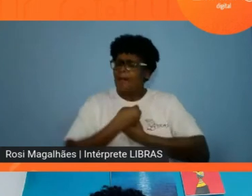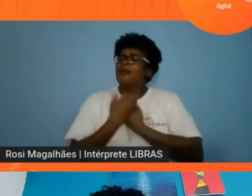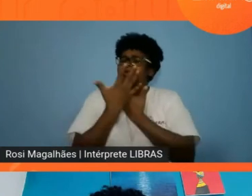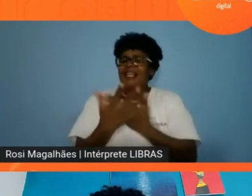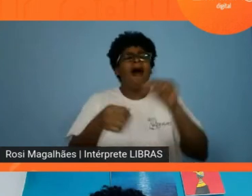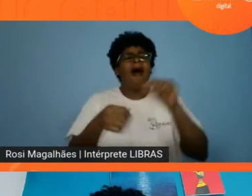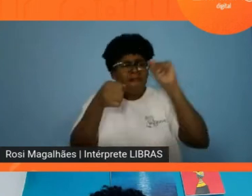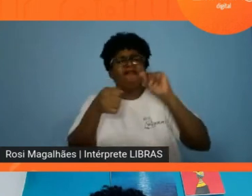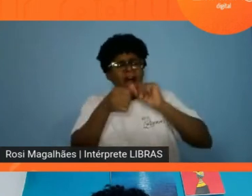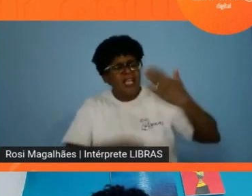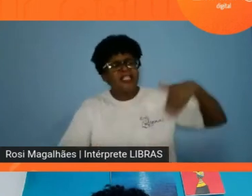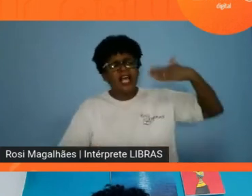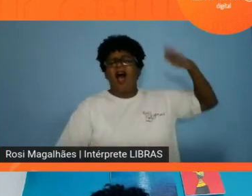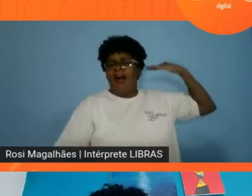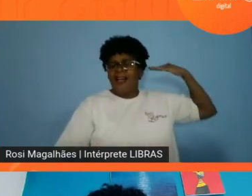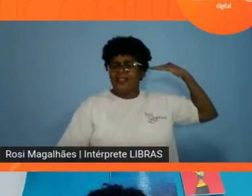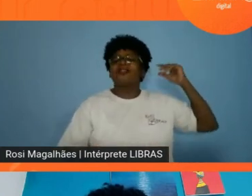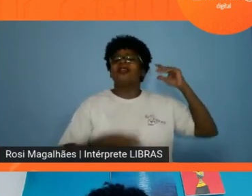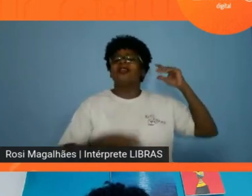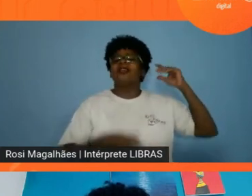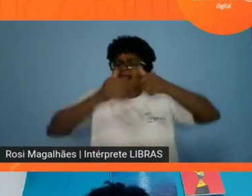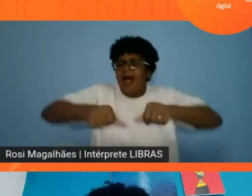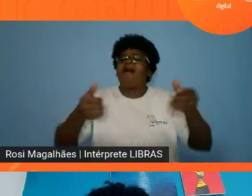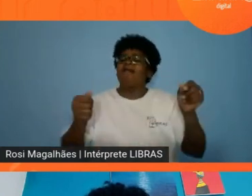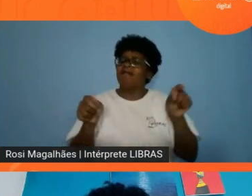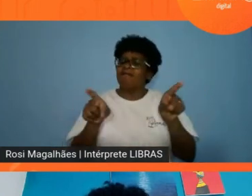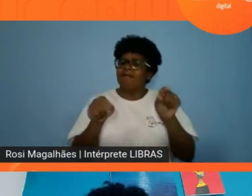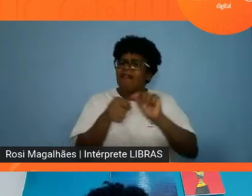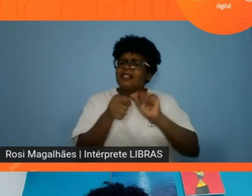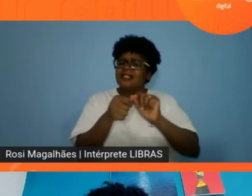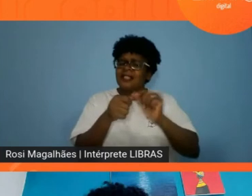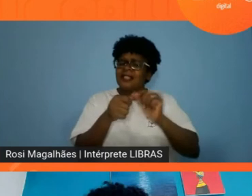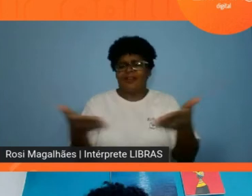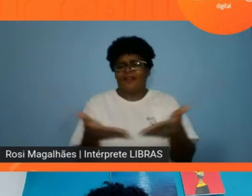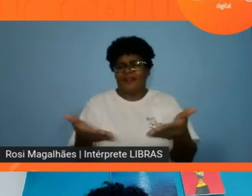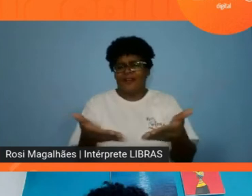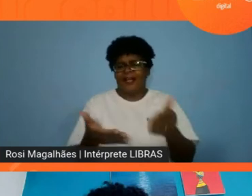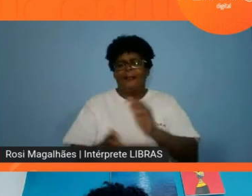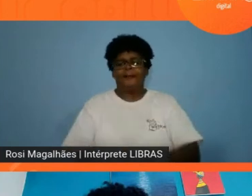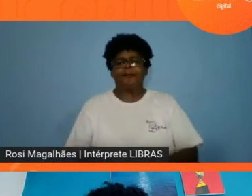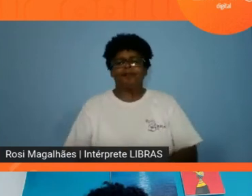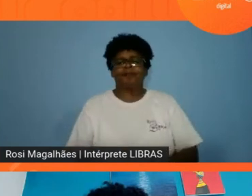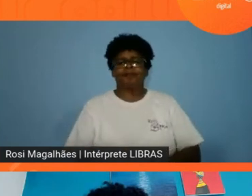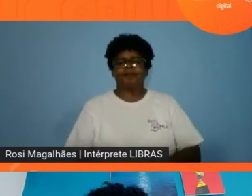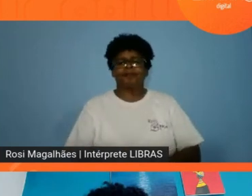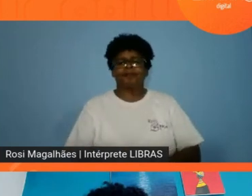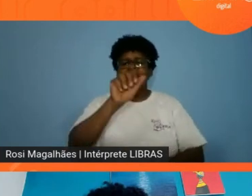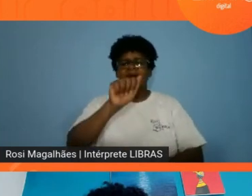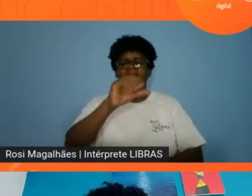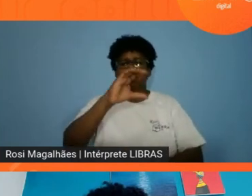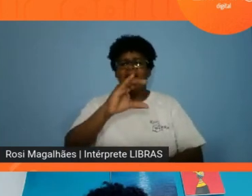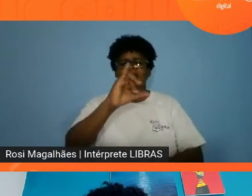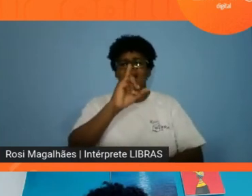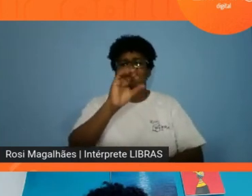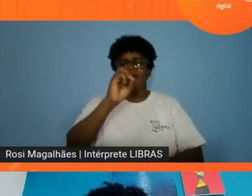faz na vida de milhares de jovens na periferia, né? Racionais é um livro cantado